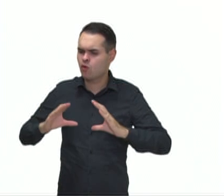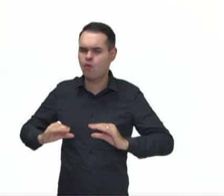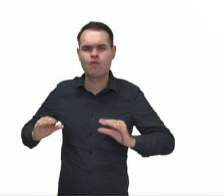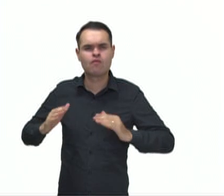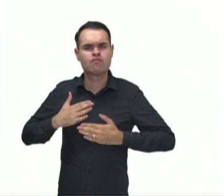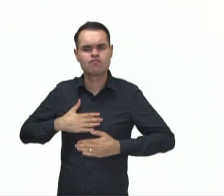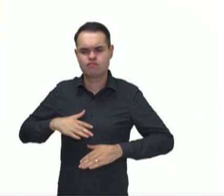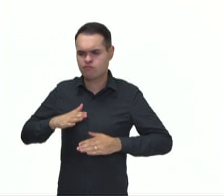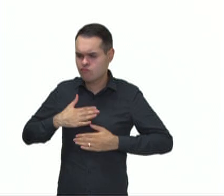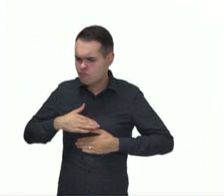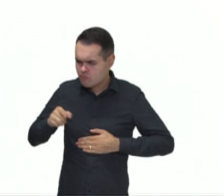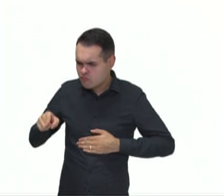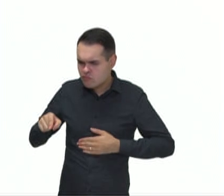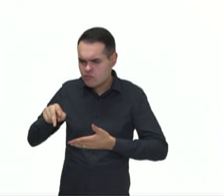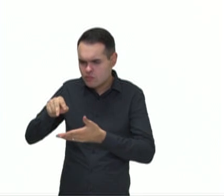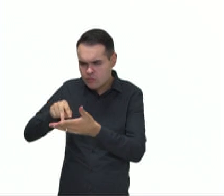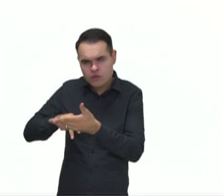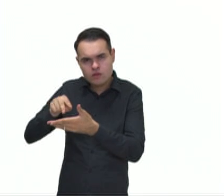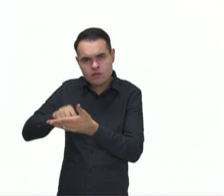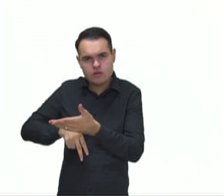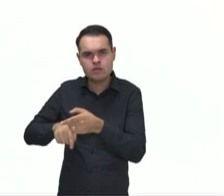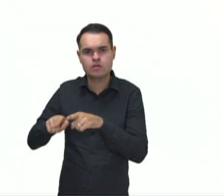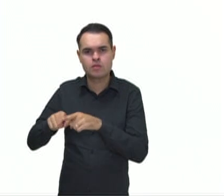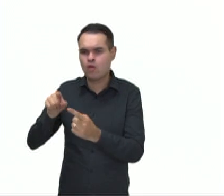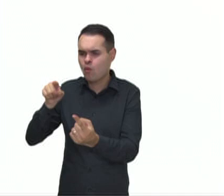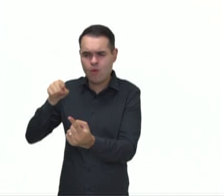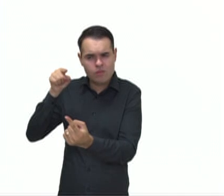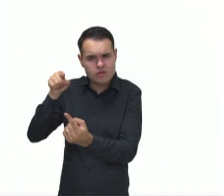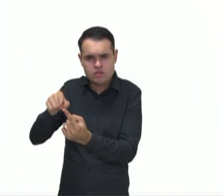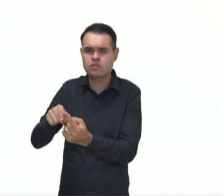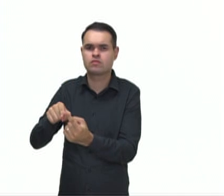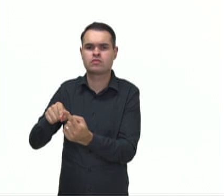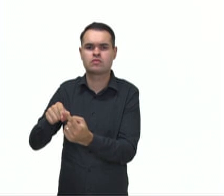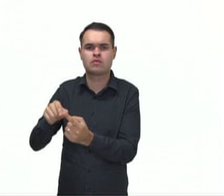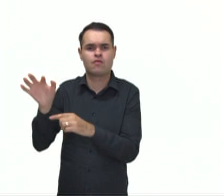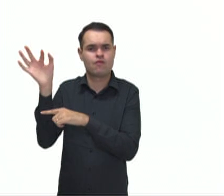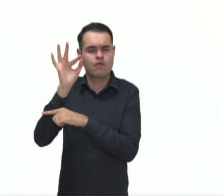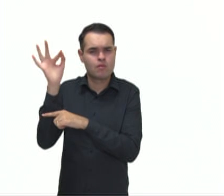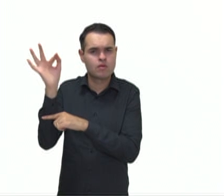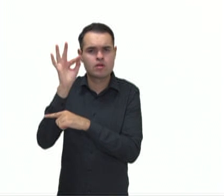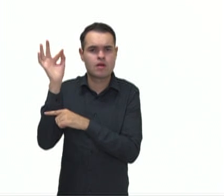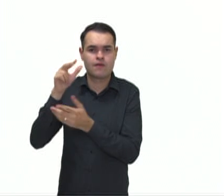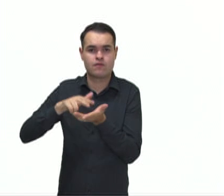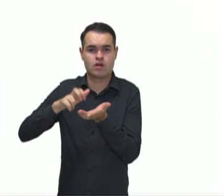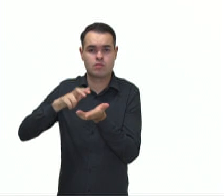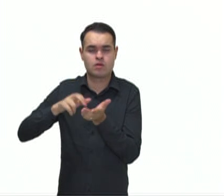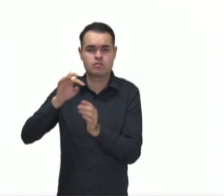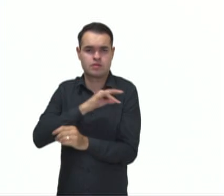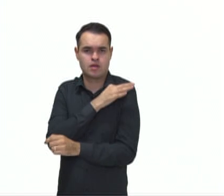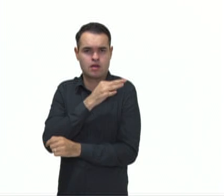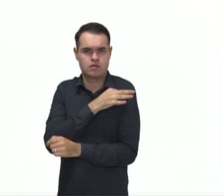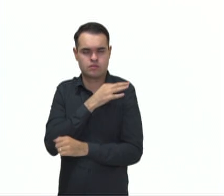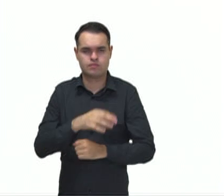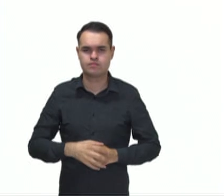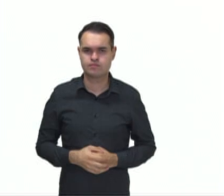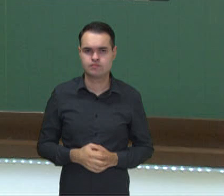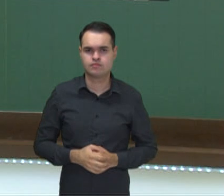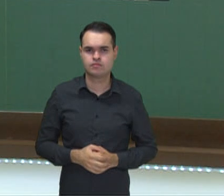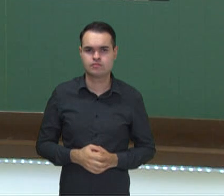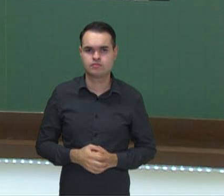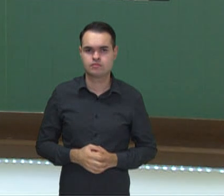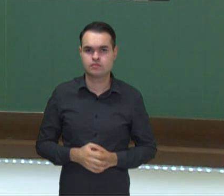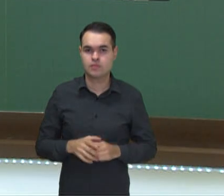e objetividade, impessoalidade, formalidade e vocabulário técnico. Então vejamos,